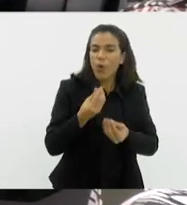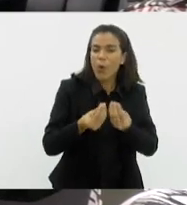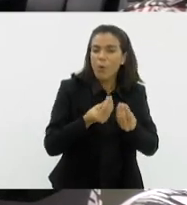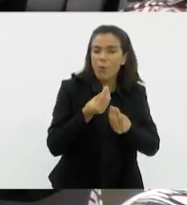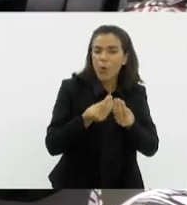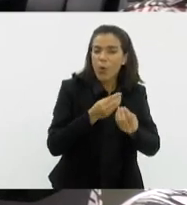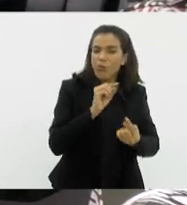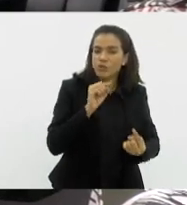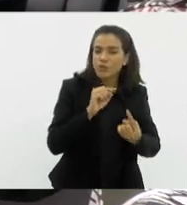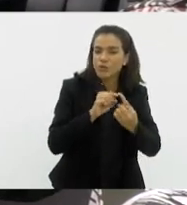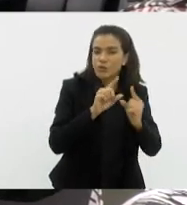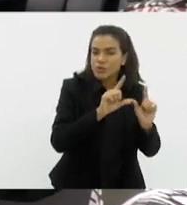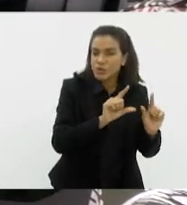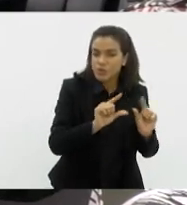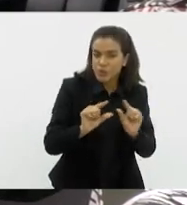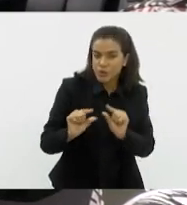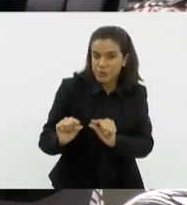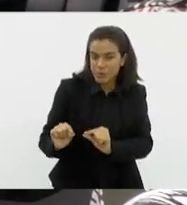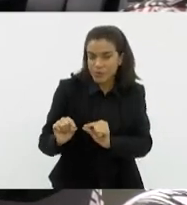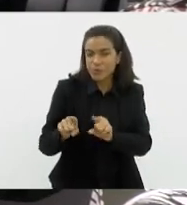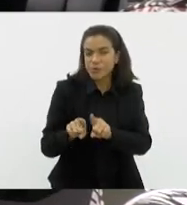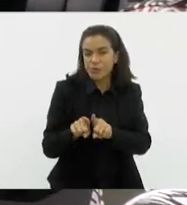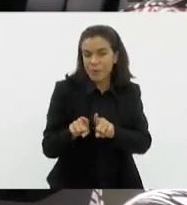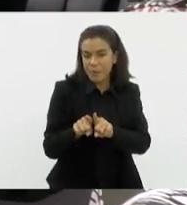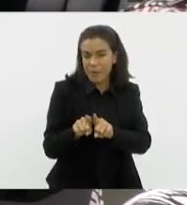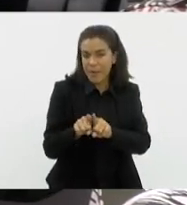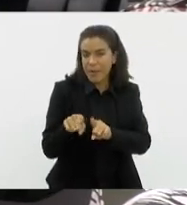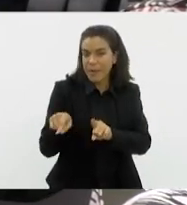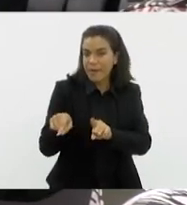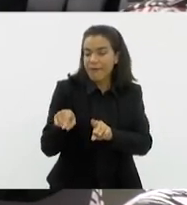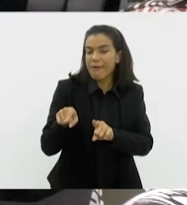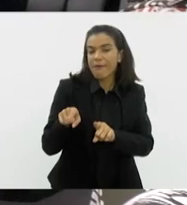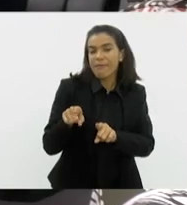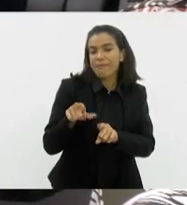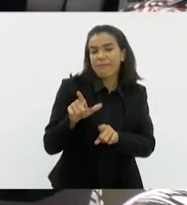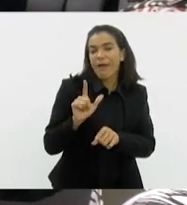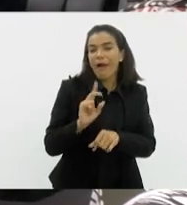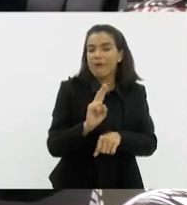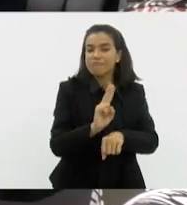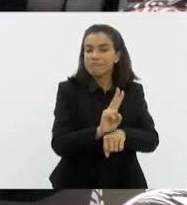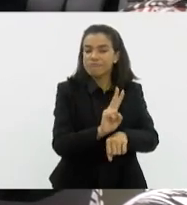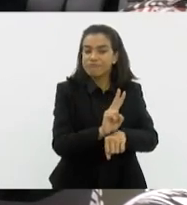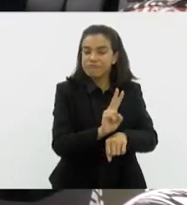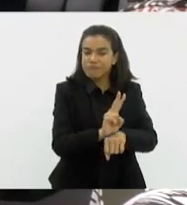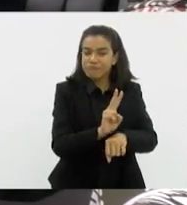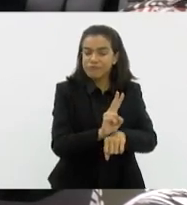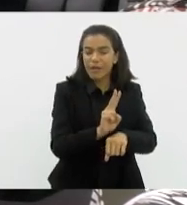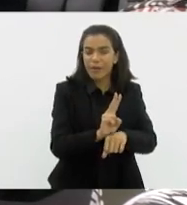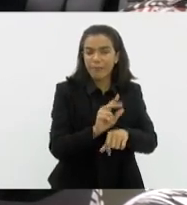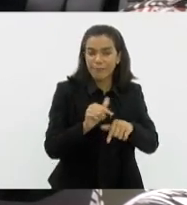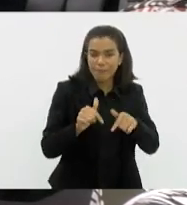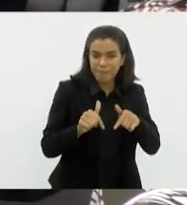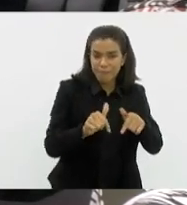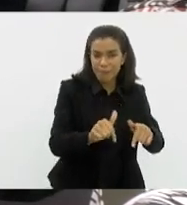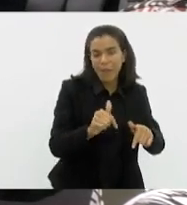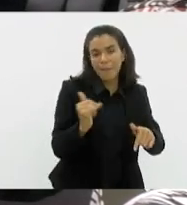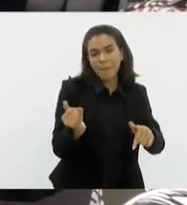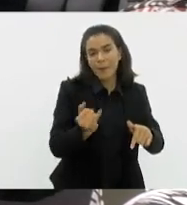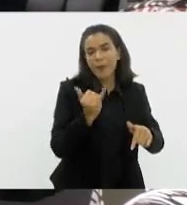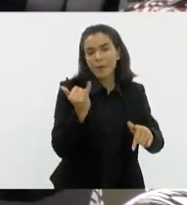diminuir a evasão daqueles que estão cumprindo medida cautelar, né? E tem cumprido, então, um papel